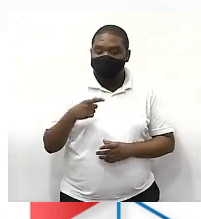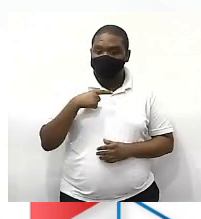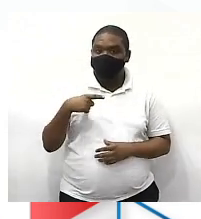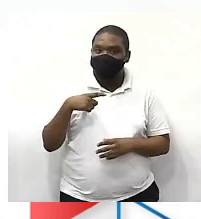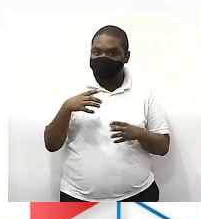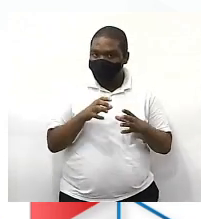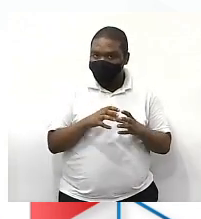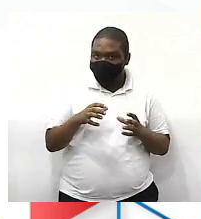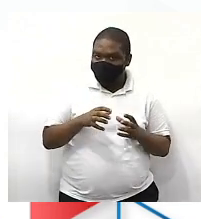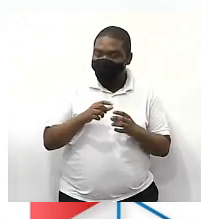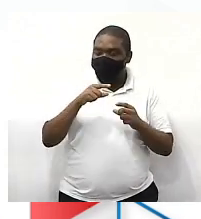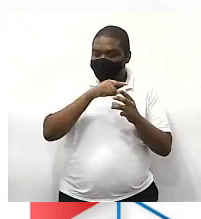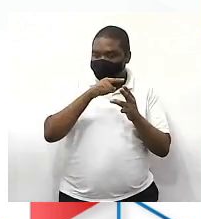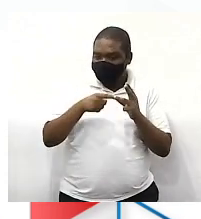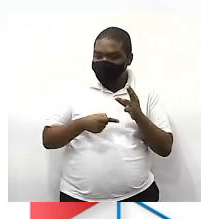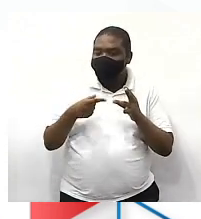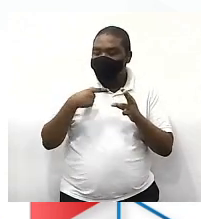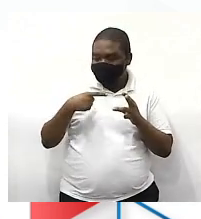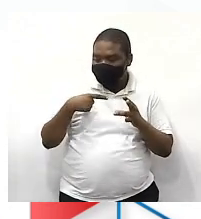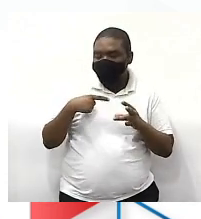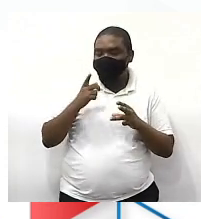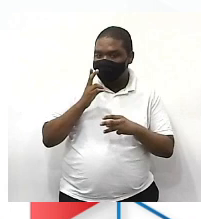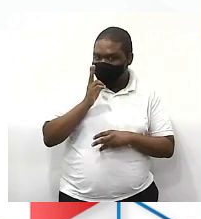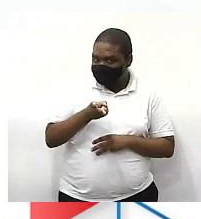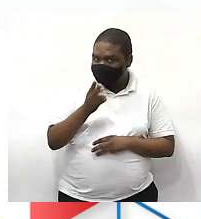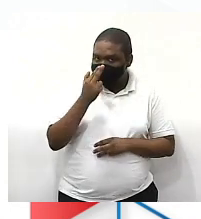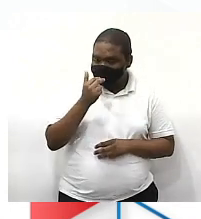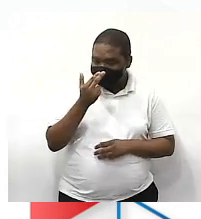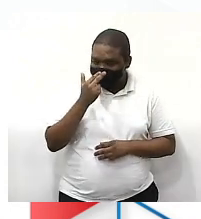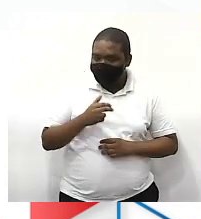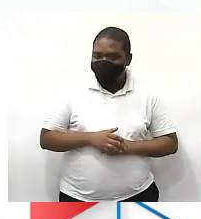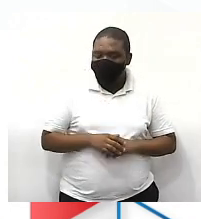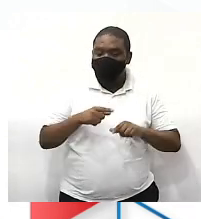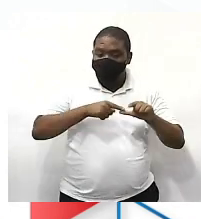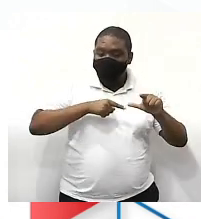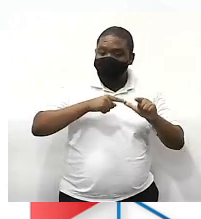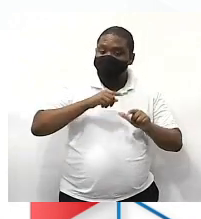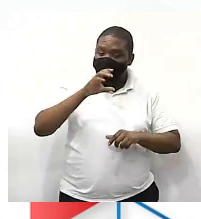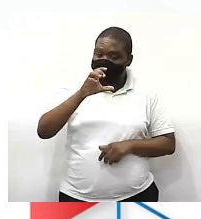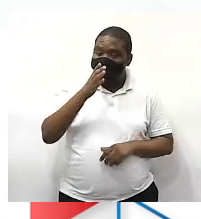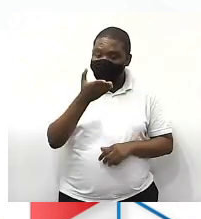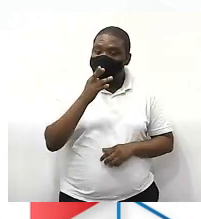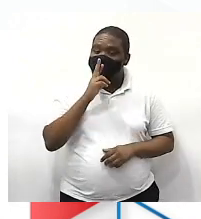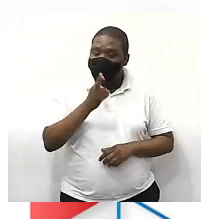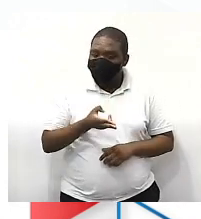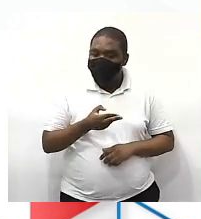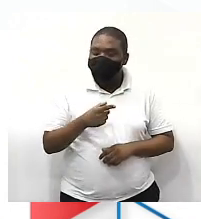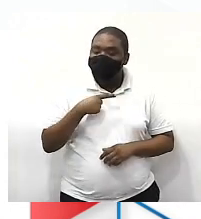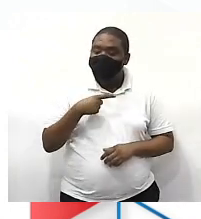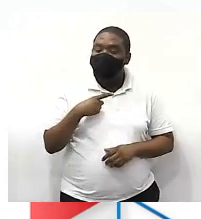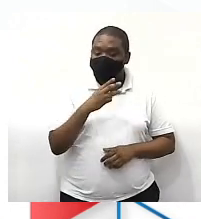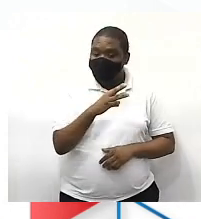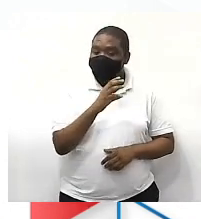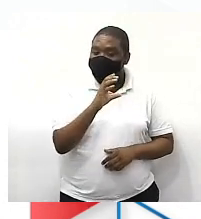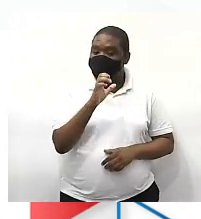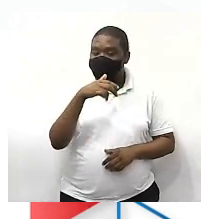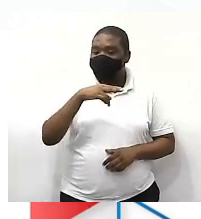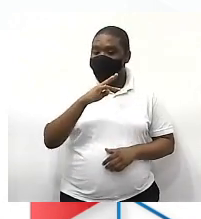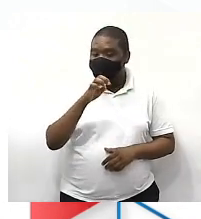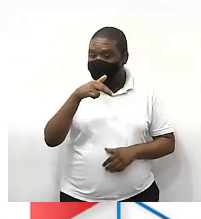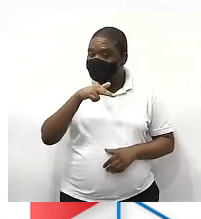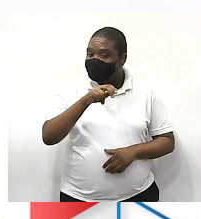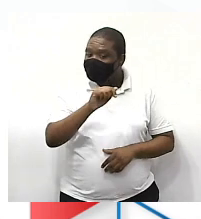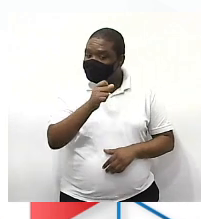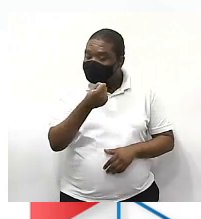3 nós temos uma classe. E aí, para a letra C, essa é a resposta, ó, 3 centenas de milhar, ou seja,